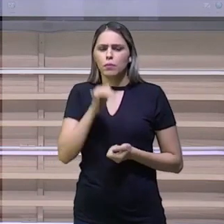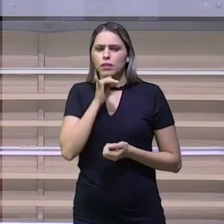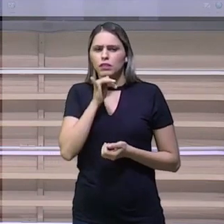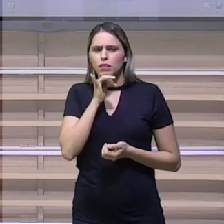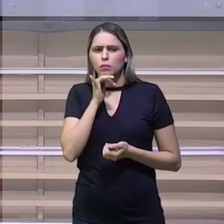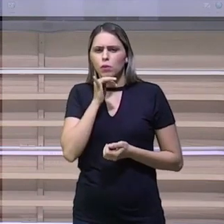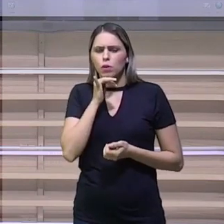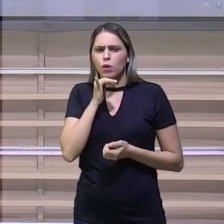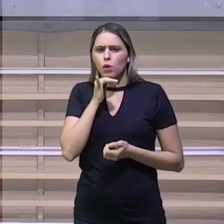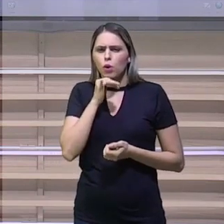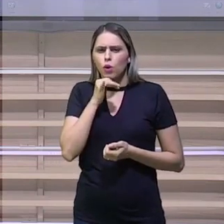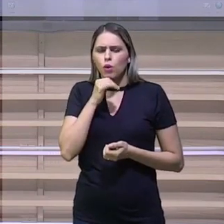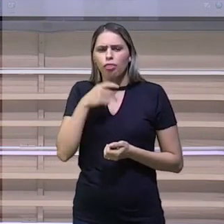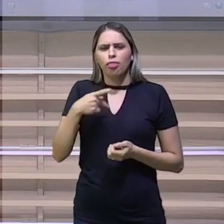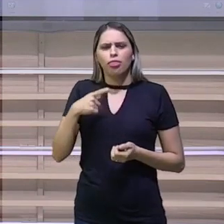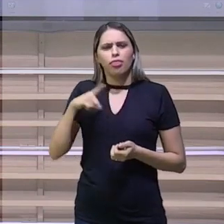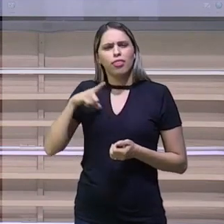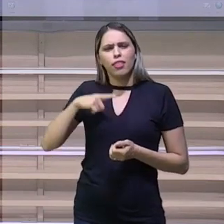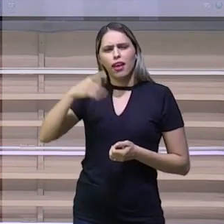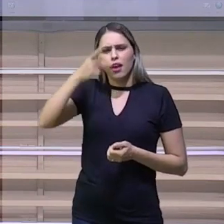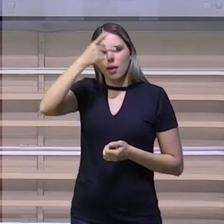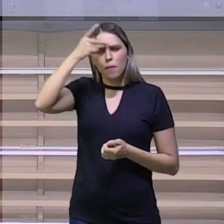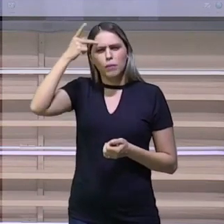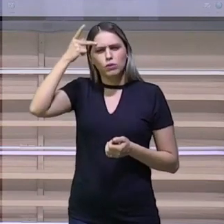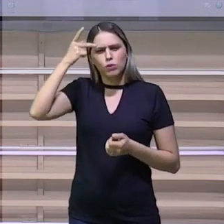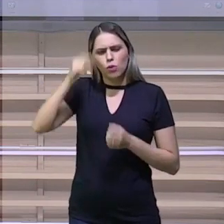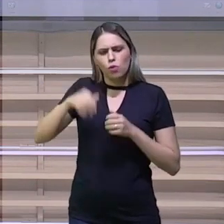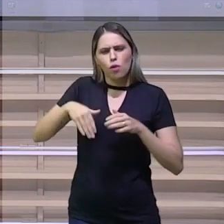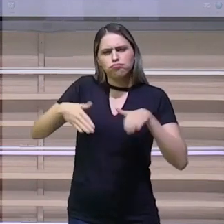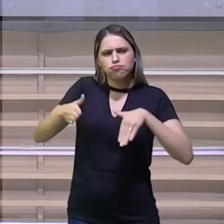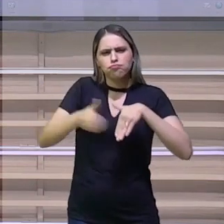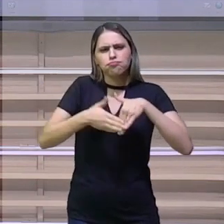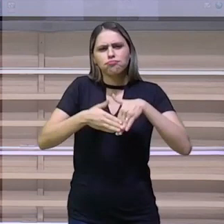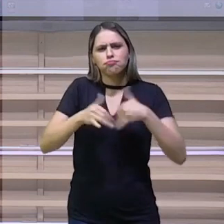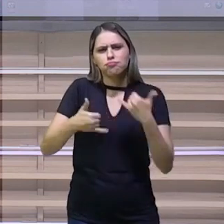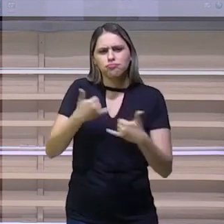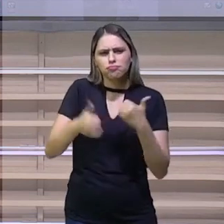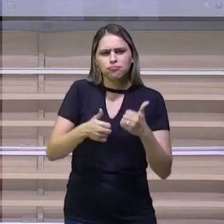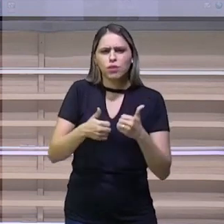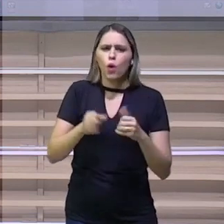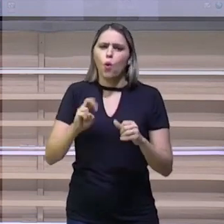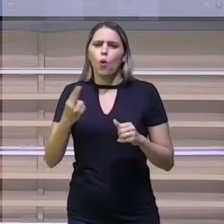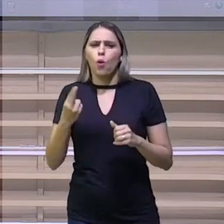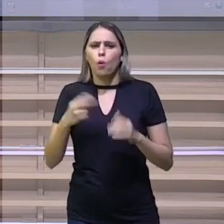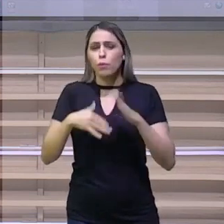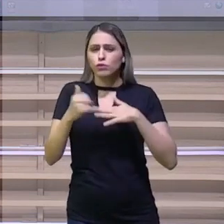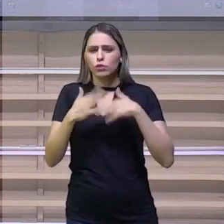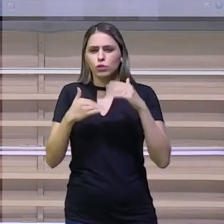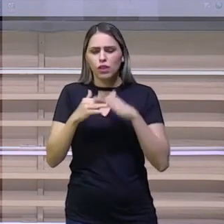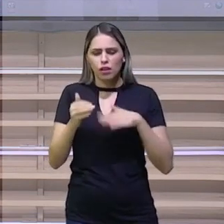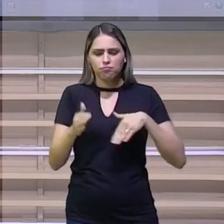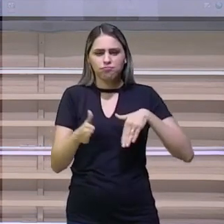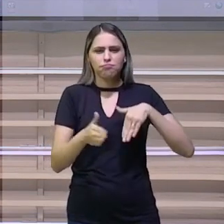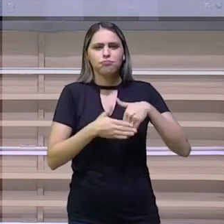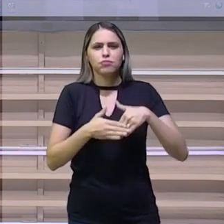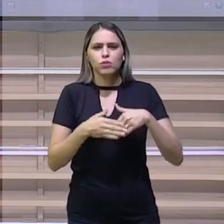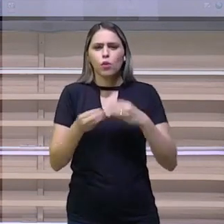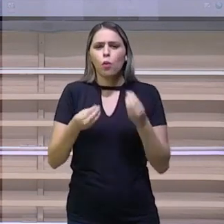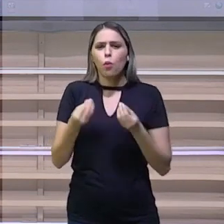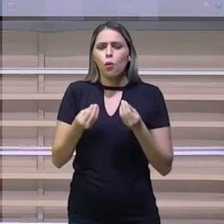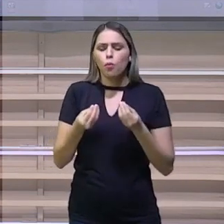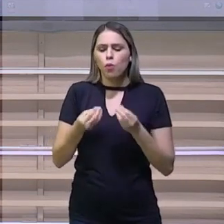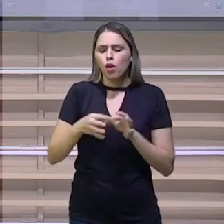zagueiro tem um chute mais forte do que o outro jogador. Você já mediu quanto você chutou longe?